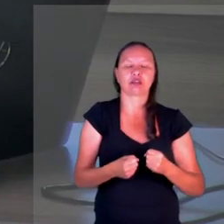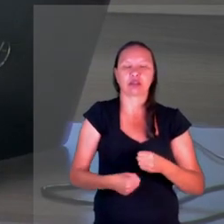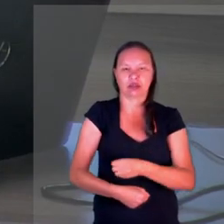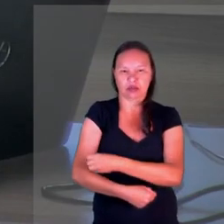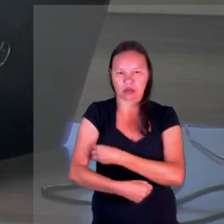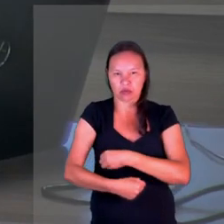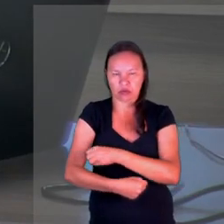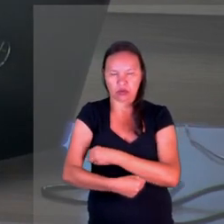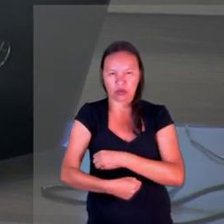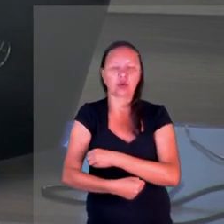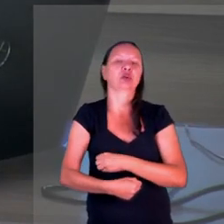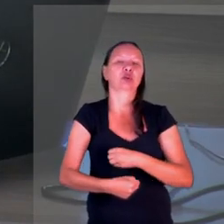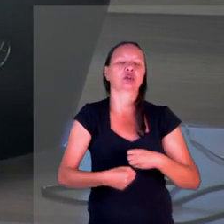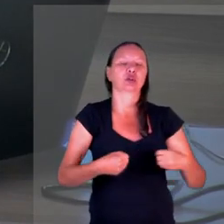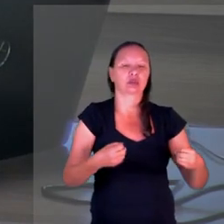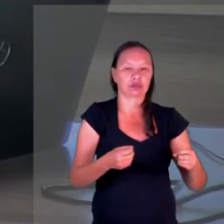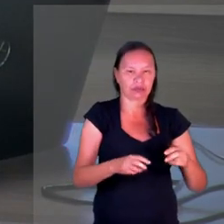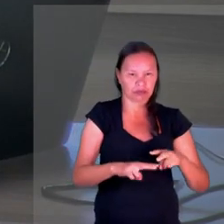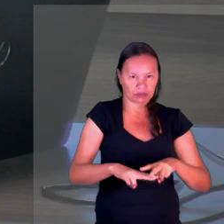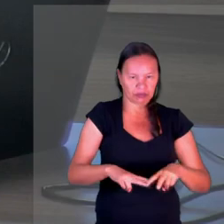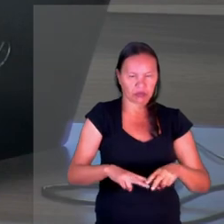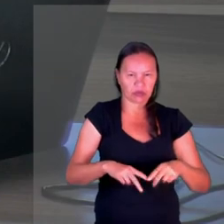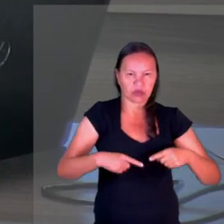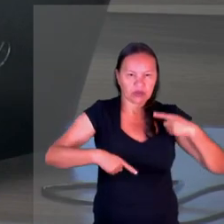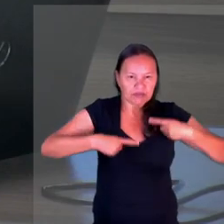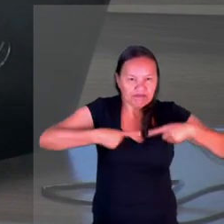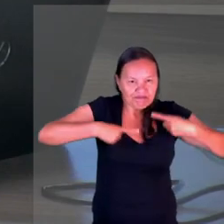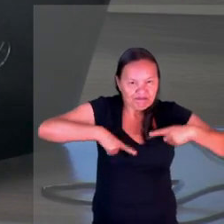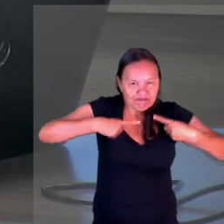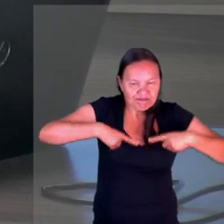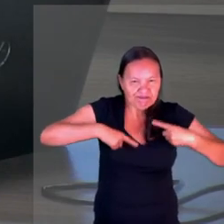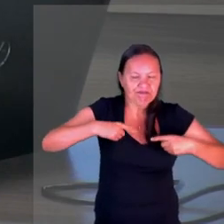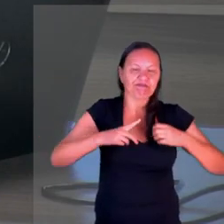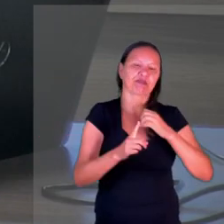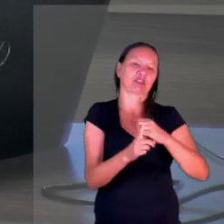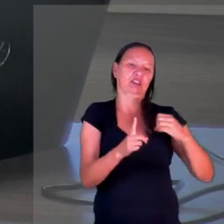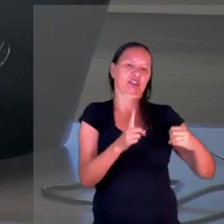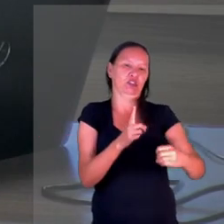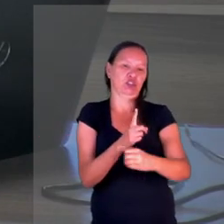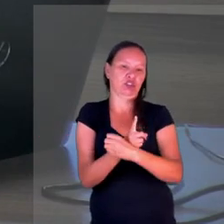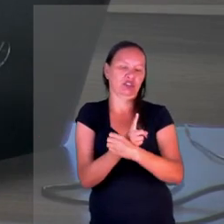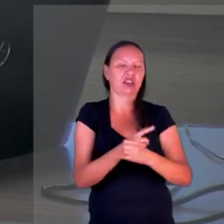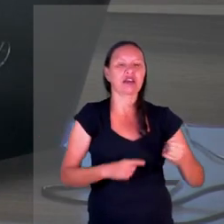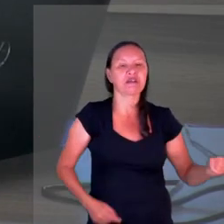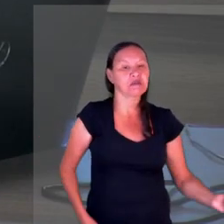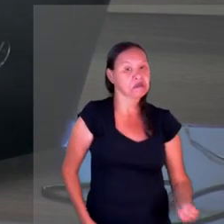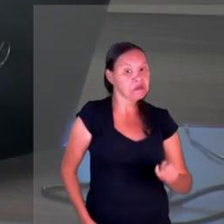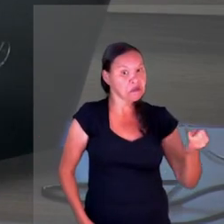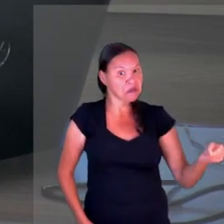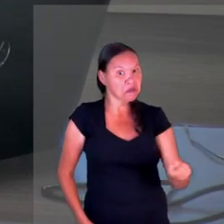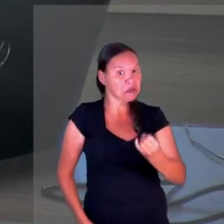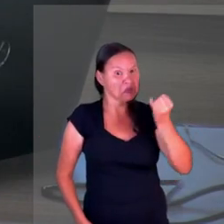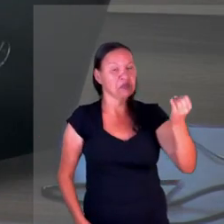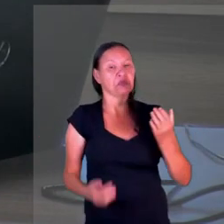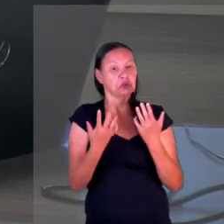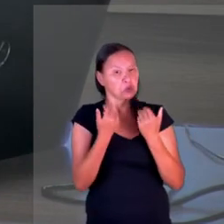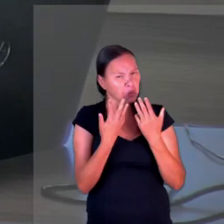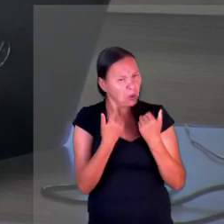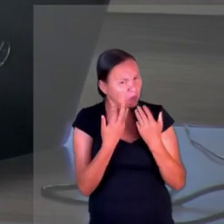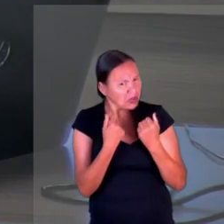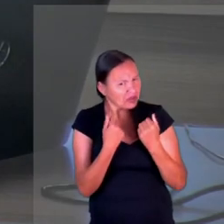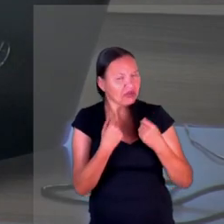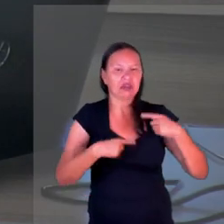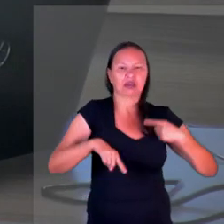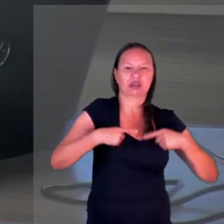de diálogo da comunidade né Eu acho que é muito importante fazendo uma leitura eh